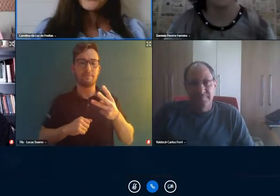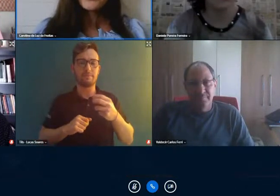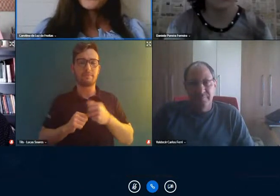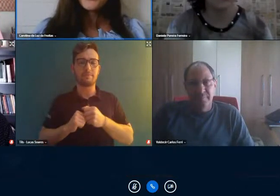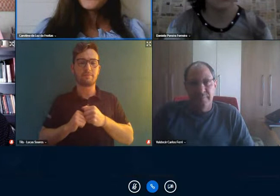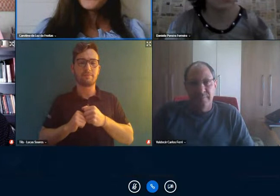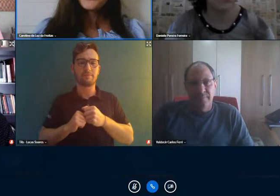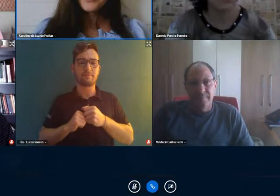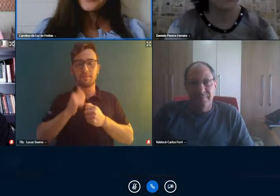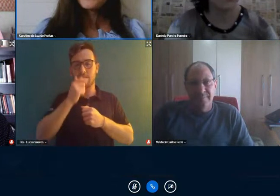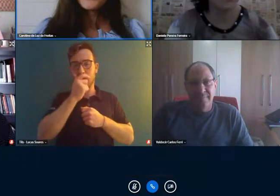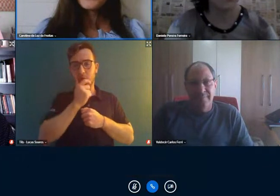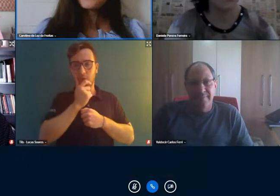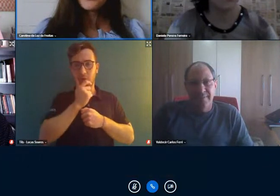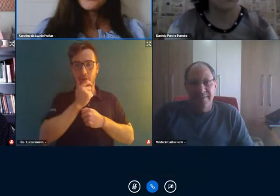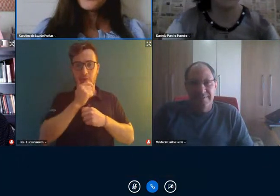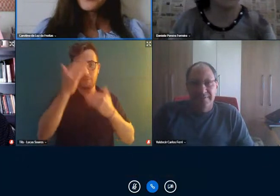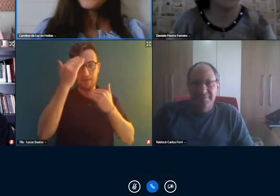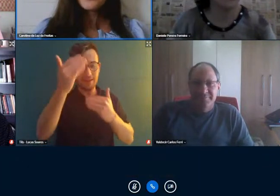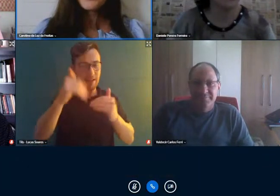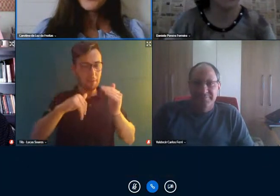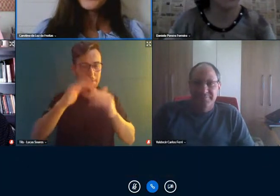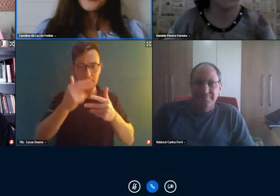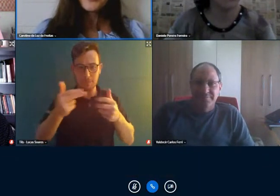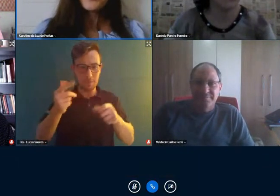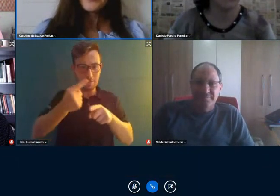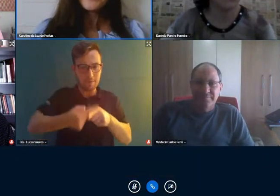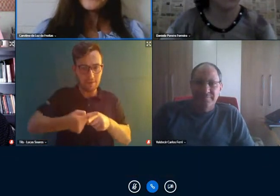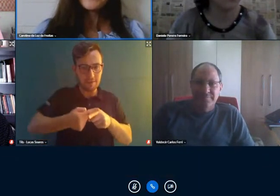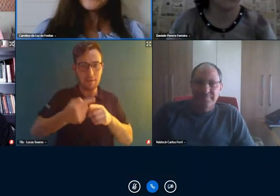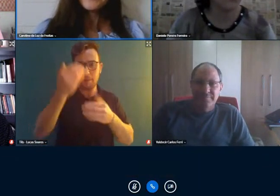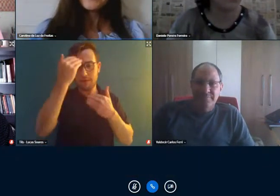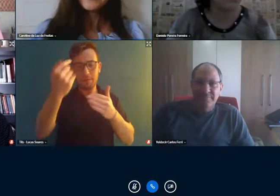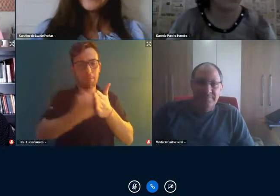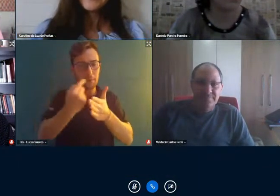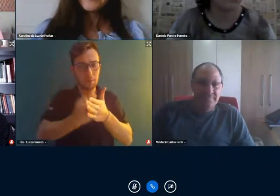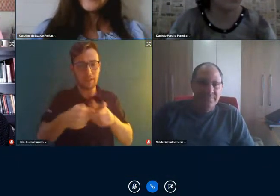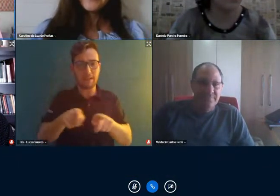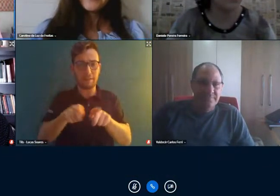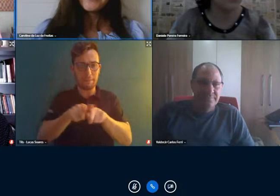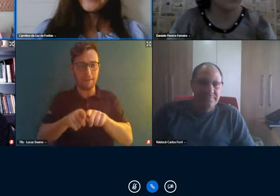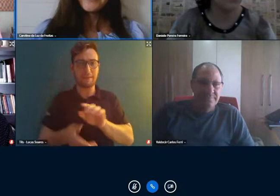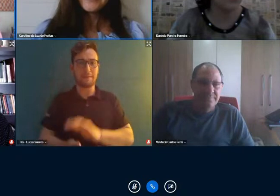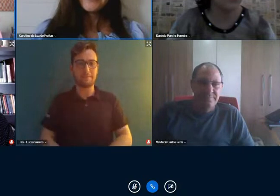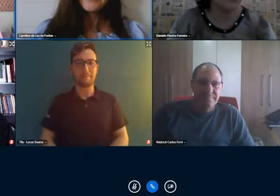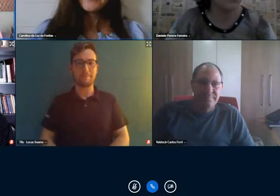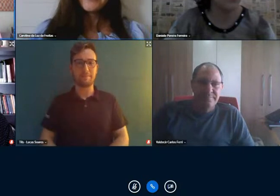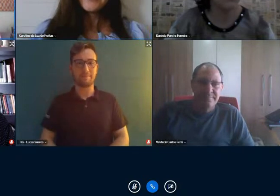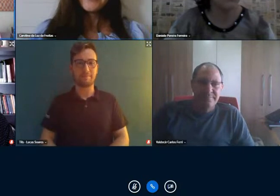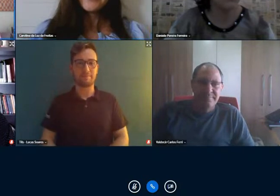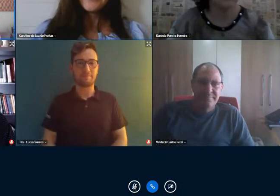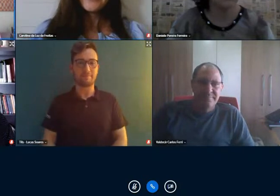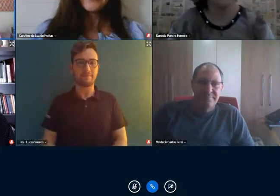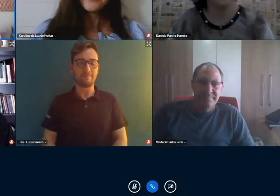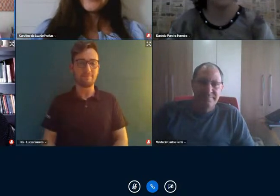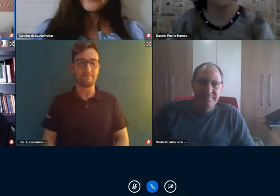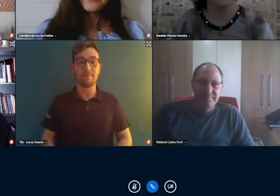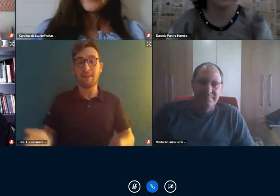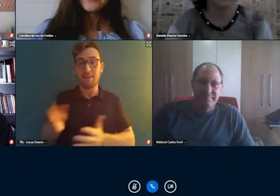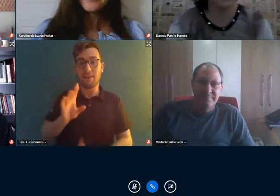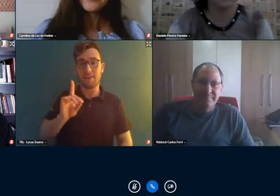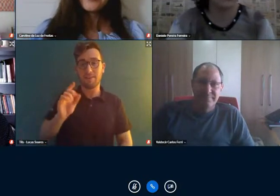Seria isso, então. Obrigada mais uma vez e obrigada pelas perguntas também. Obrigada, Carolina. A